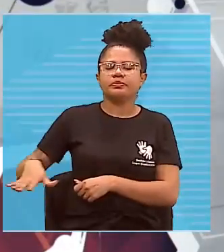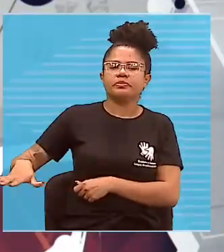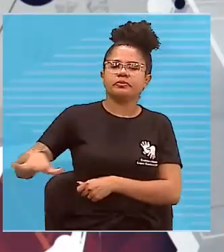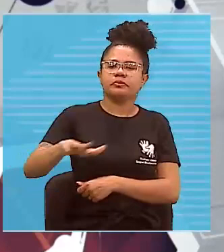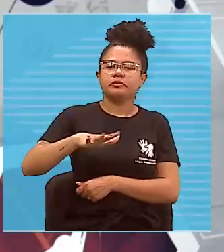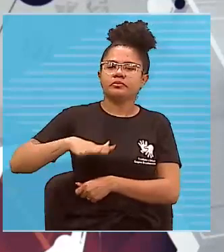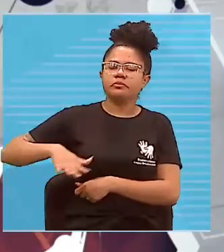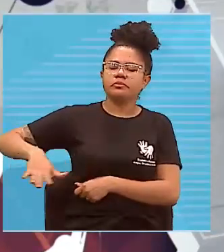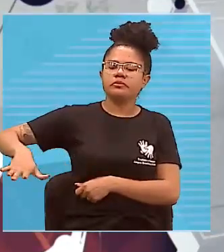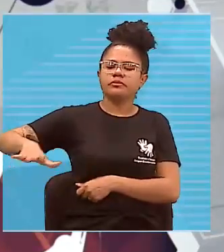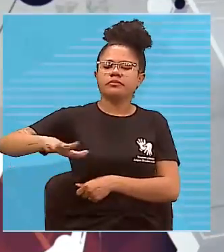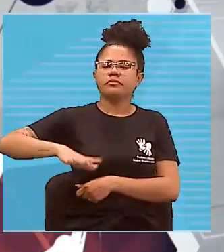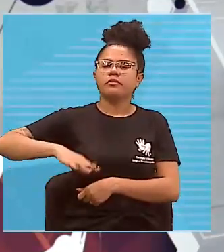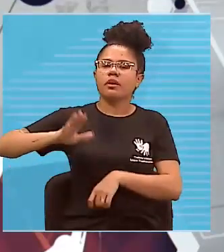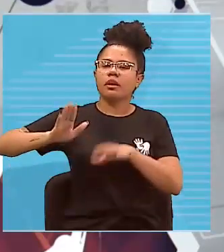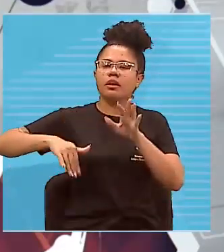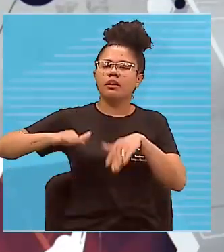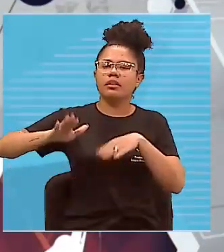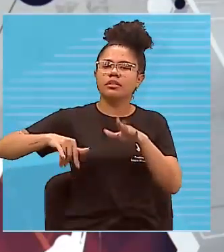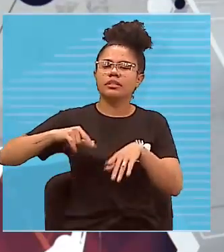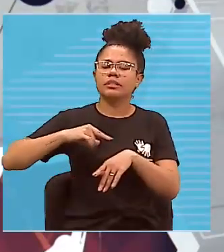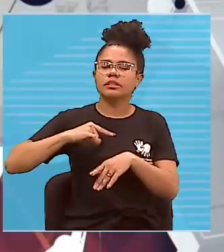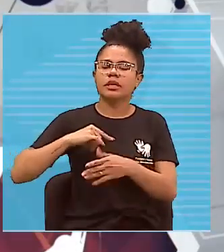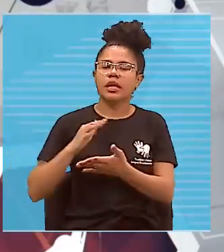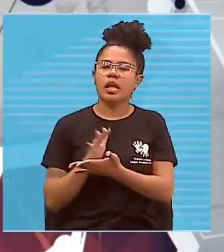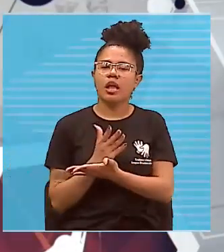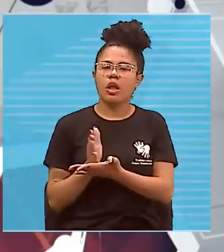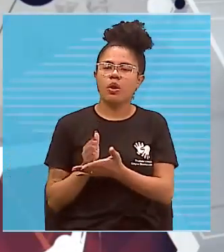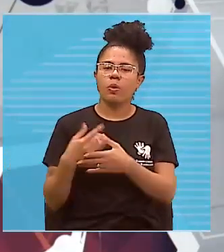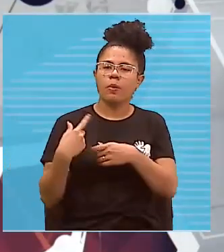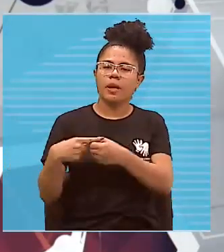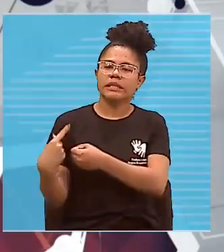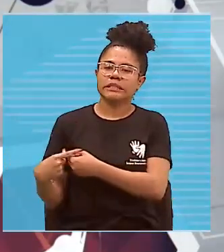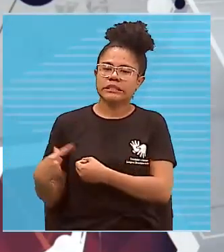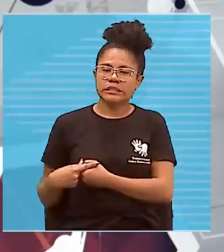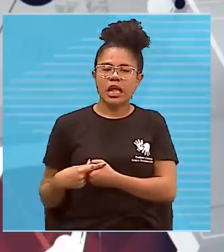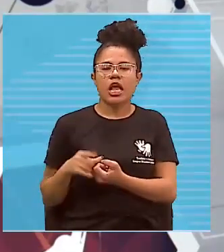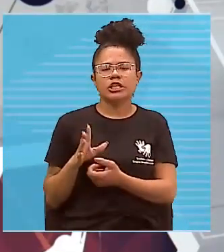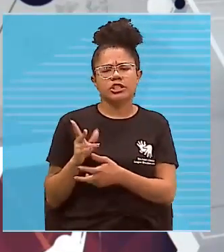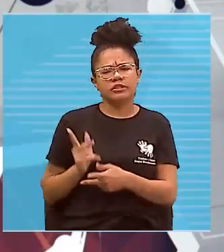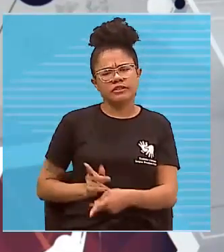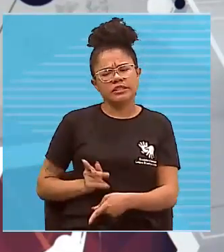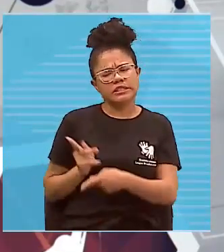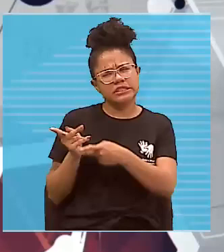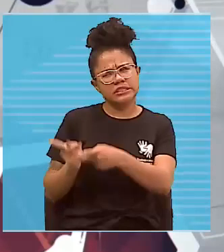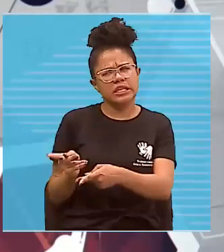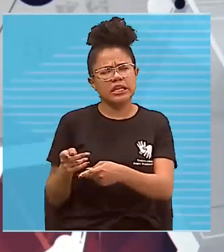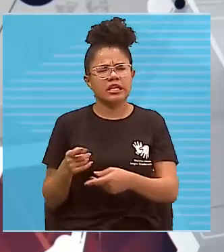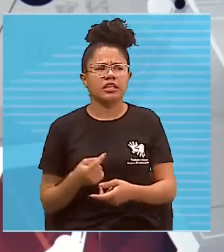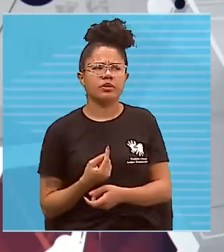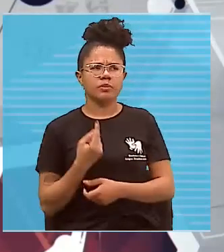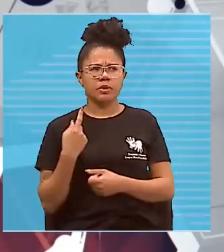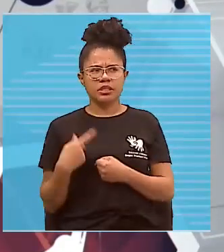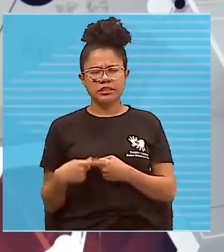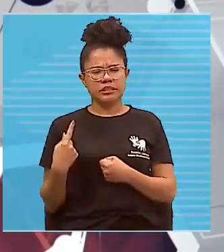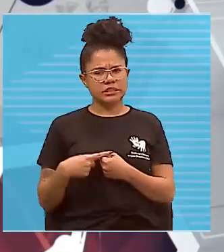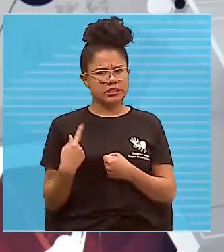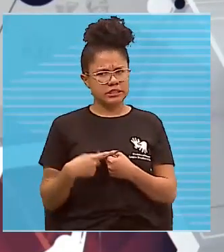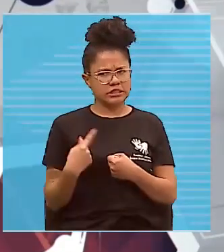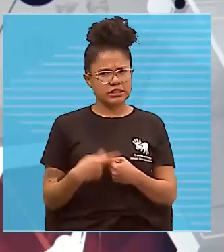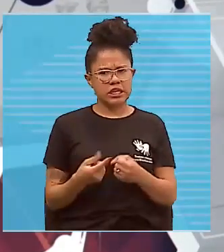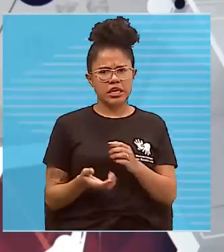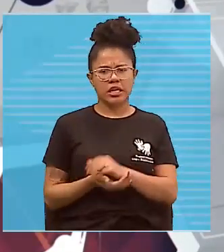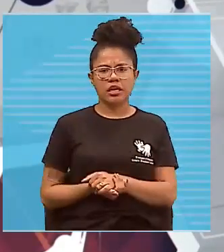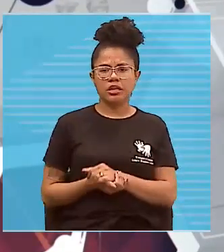E nesse espaço, às vezes, tem comunidades que moram perto, né? Eu já visitei Marcolândia, Simões,